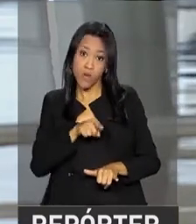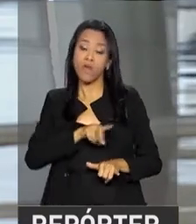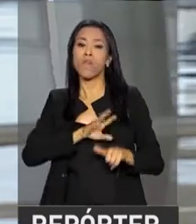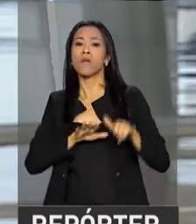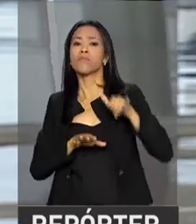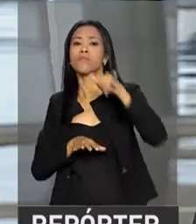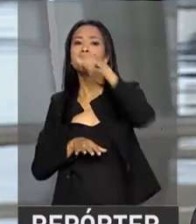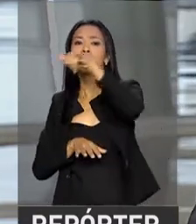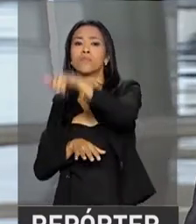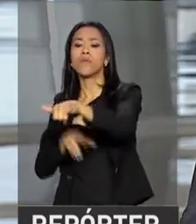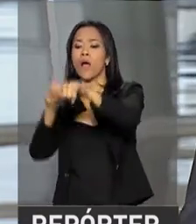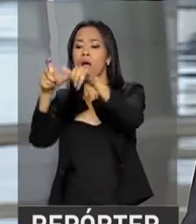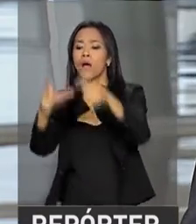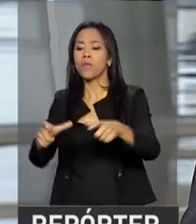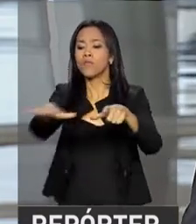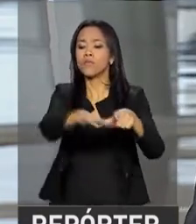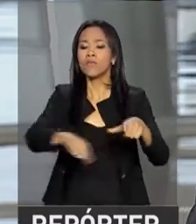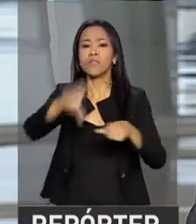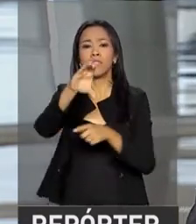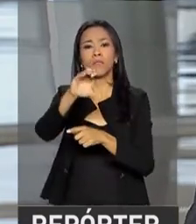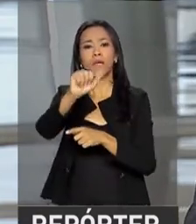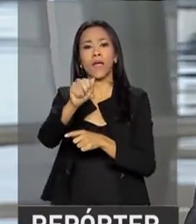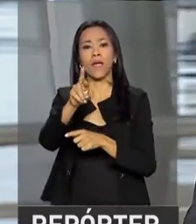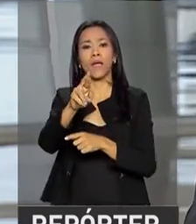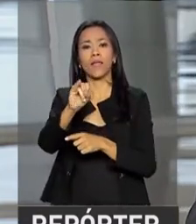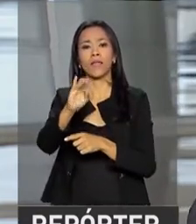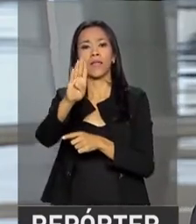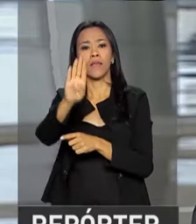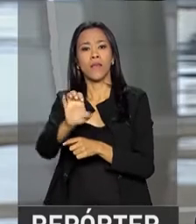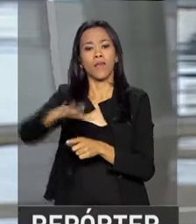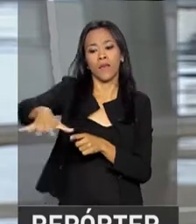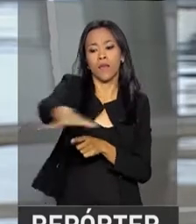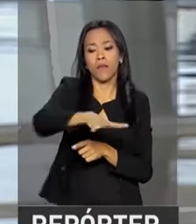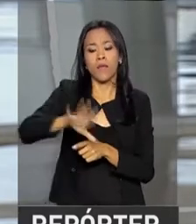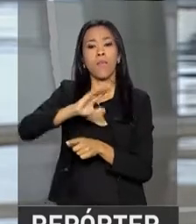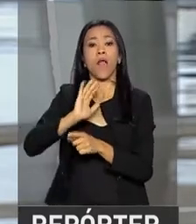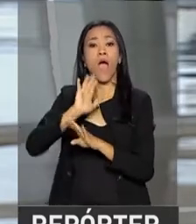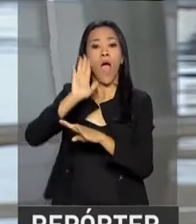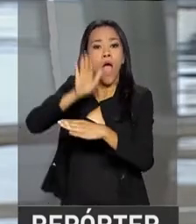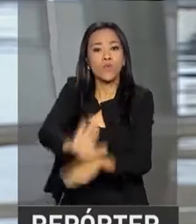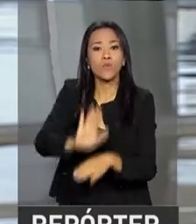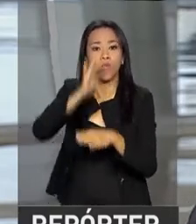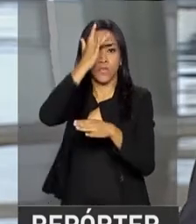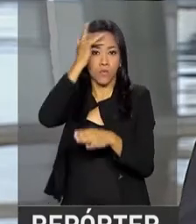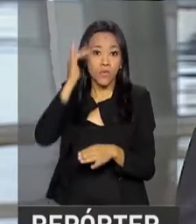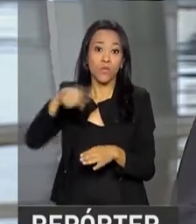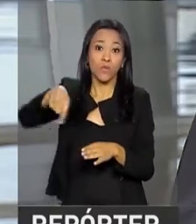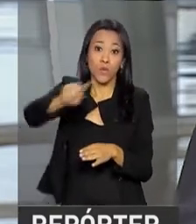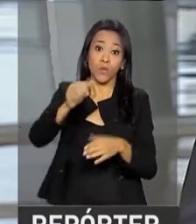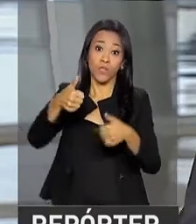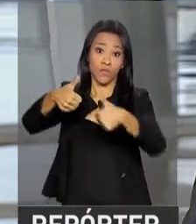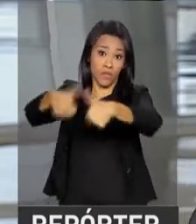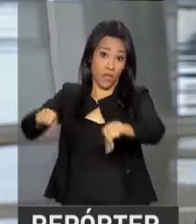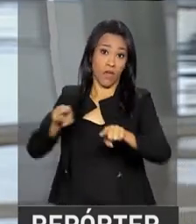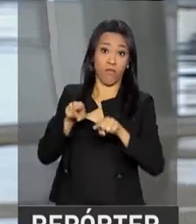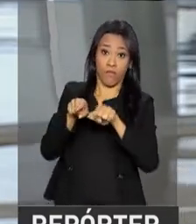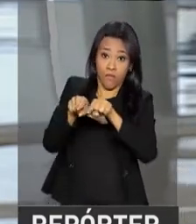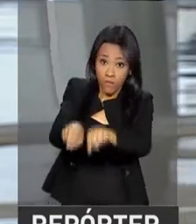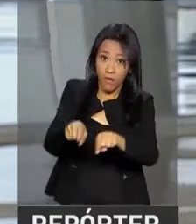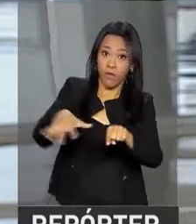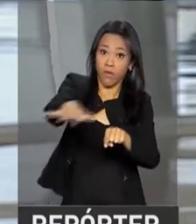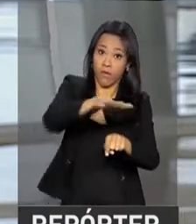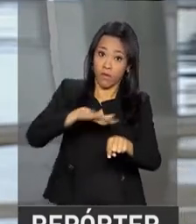a ilha caribenha de San Martín amanhã, terça-feira, para ajudar no resgate, como você falou, de brasileiros que estão lá na